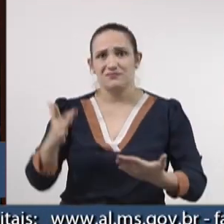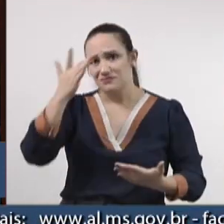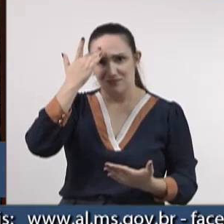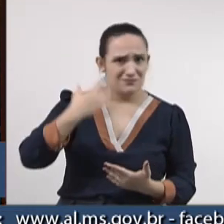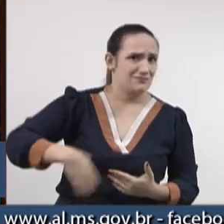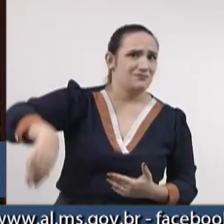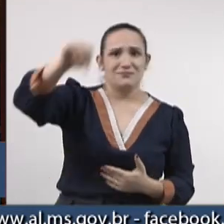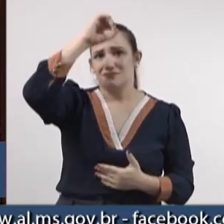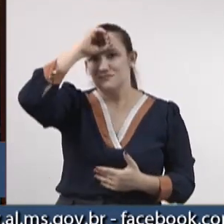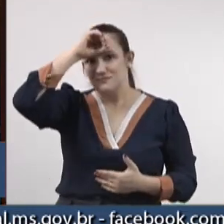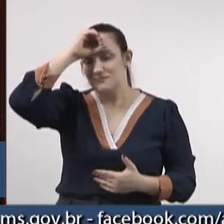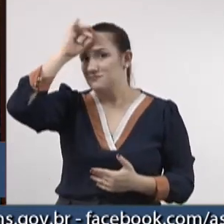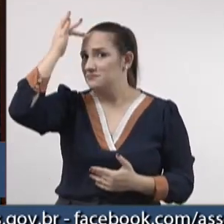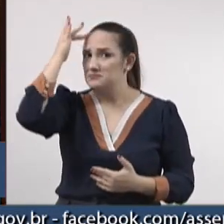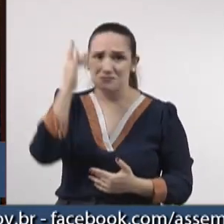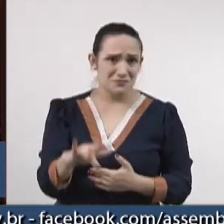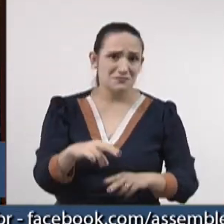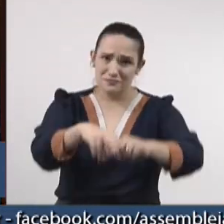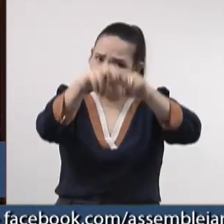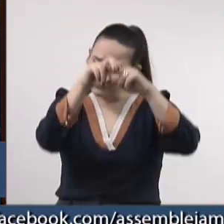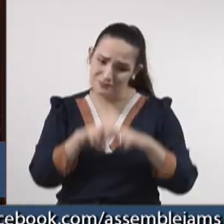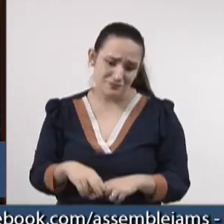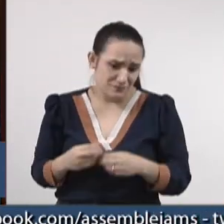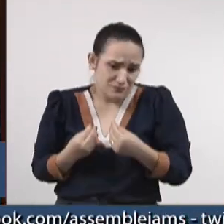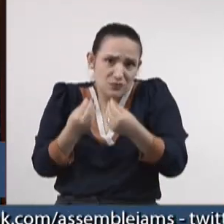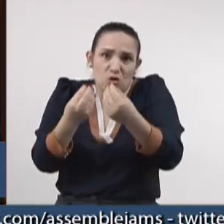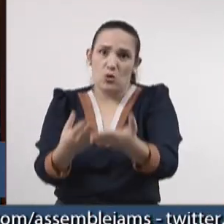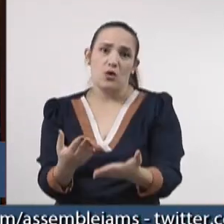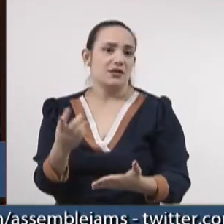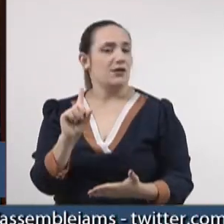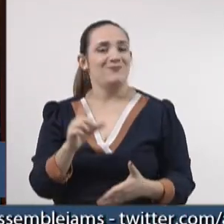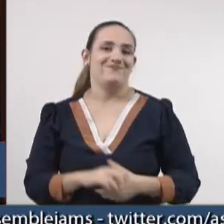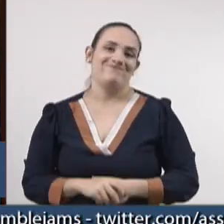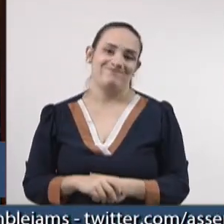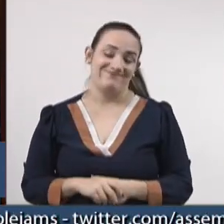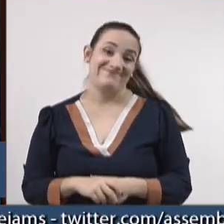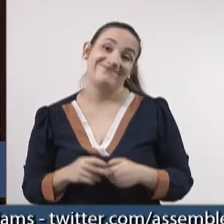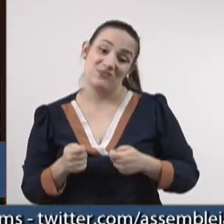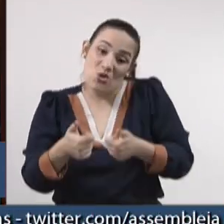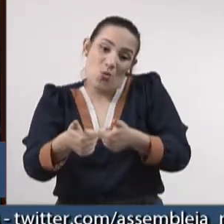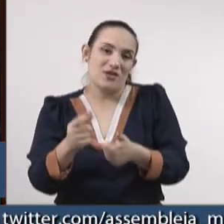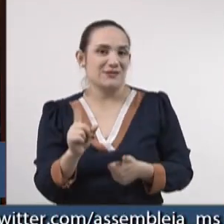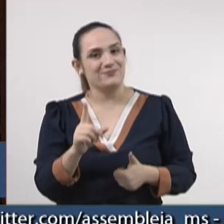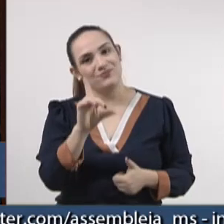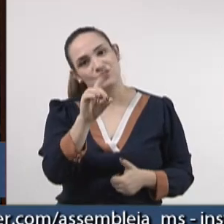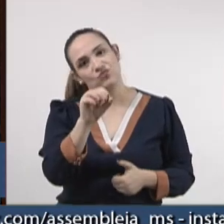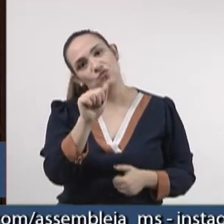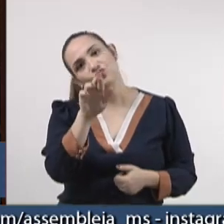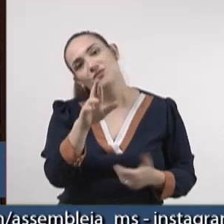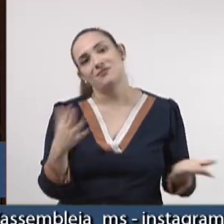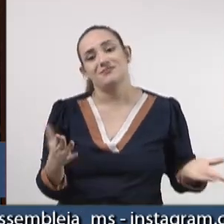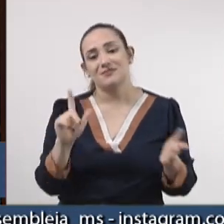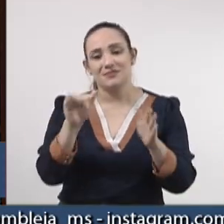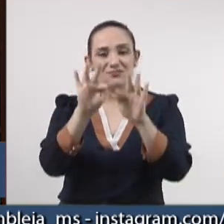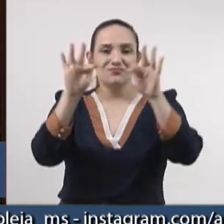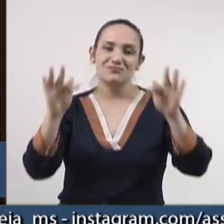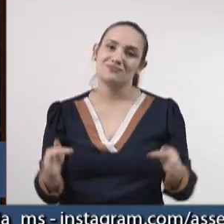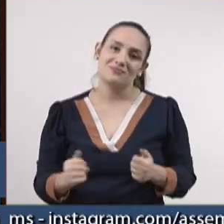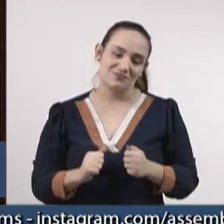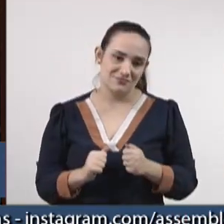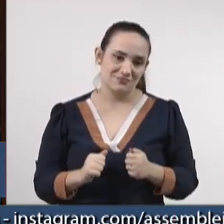doam simplesmente por desconhecimento algo muito simples